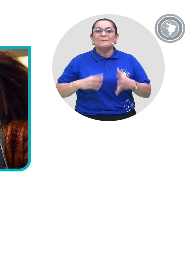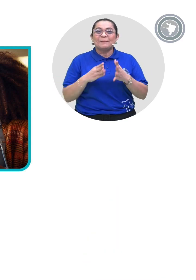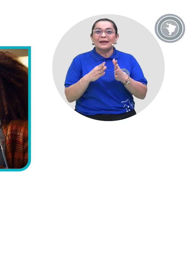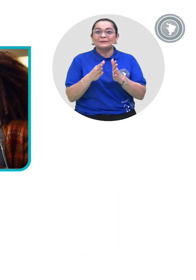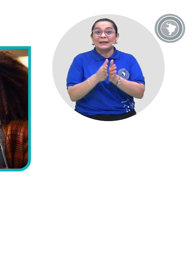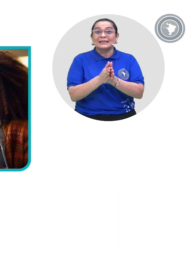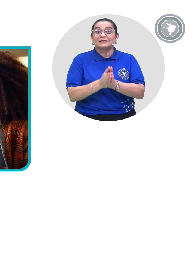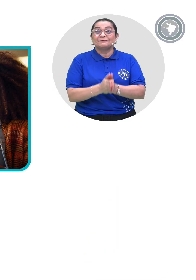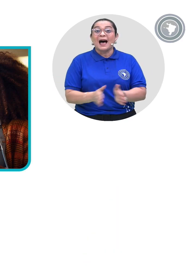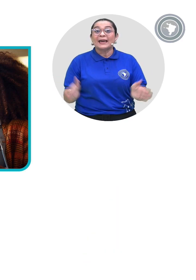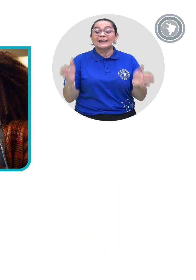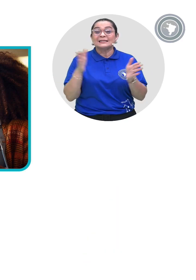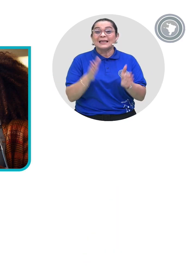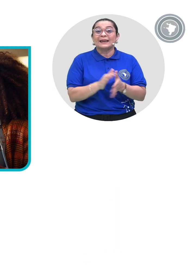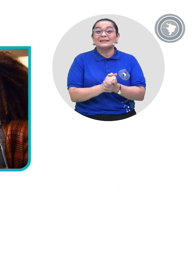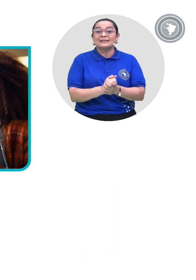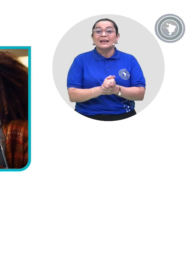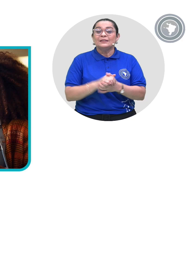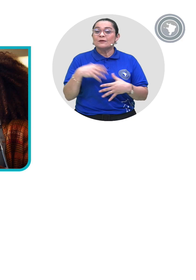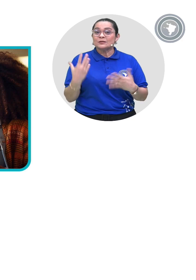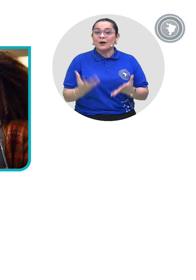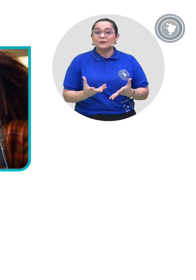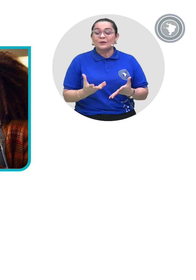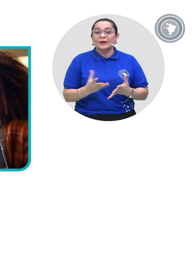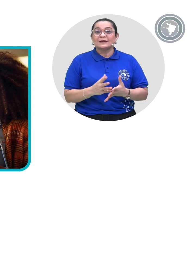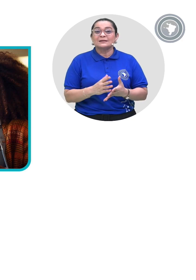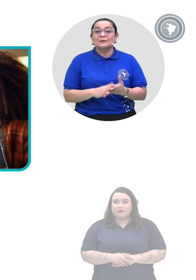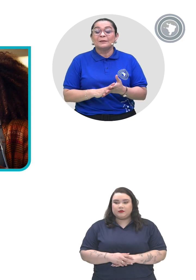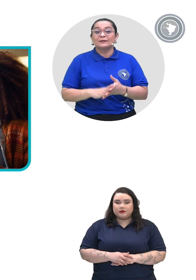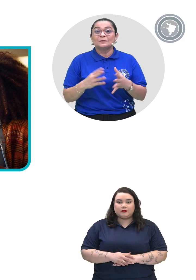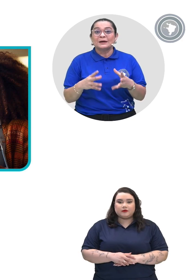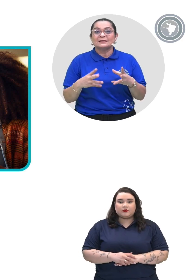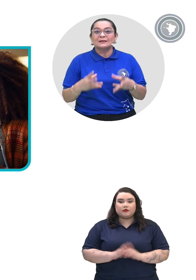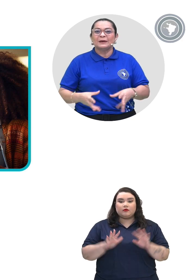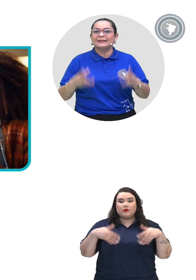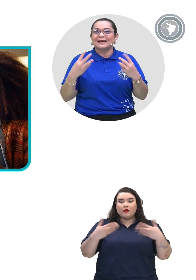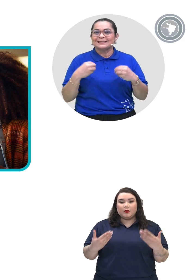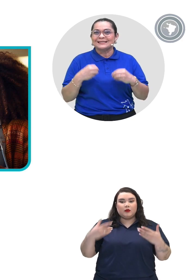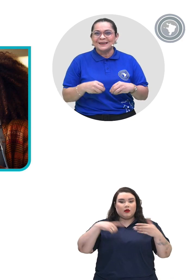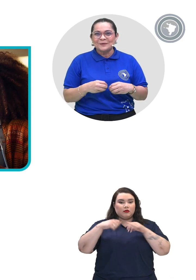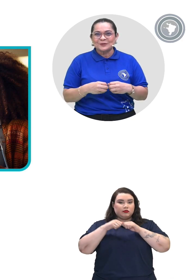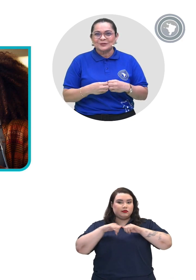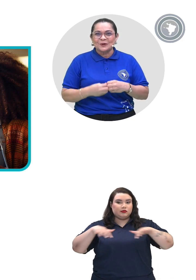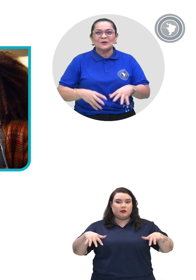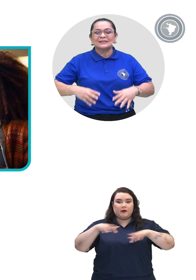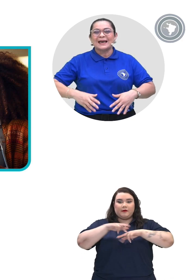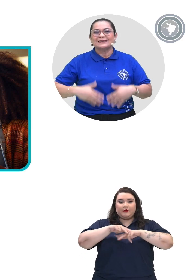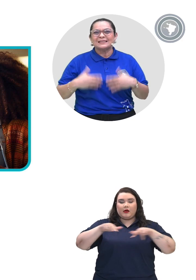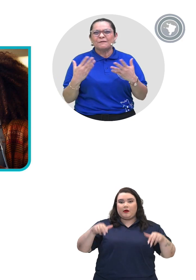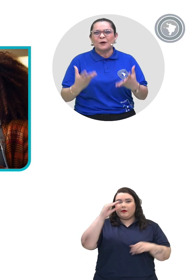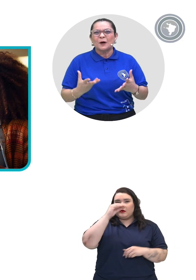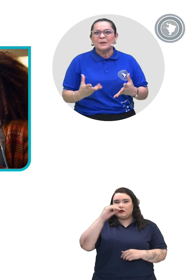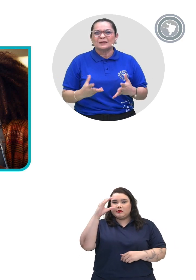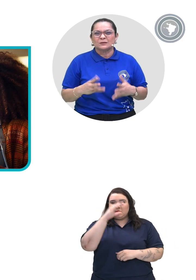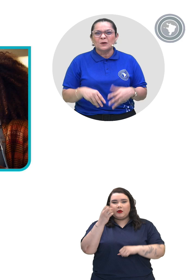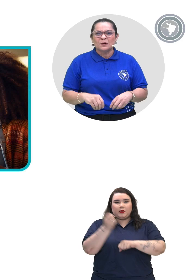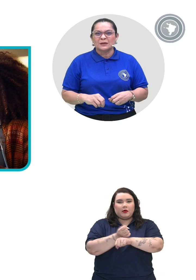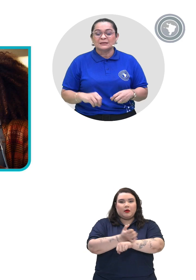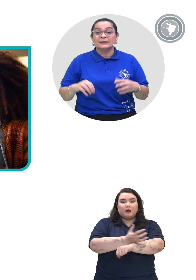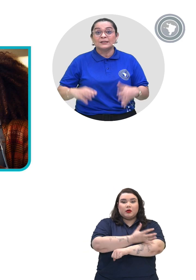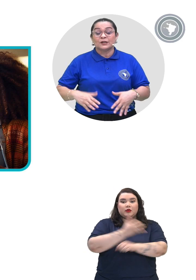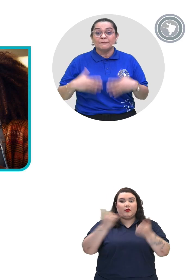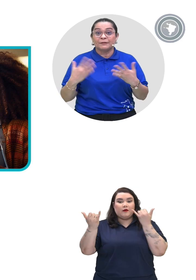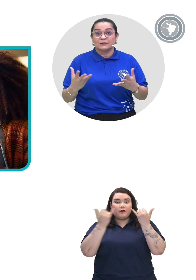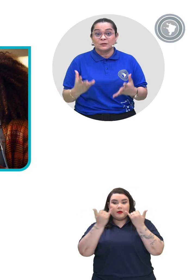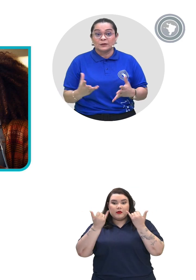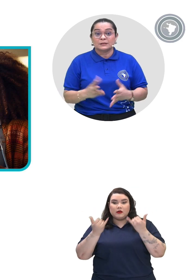né, pelas várias áreas, não só do conhecimento, mas também das emoções, das informações